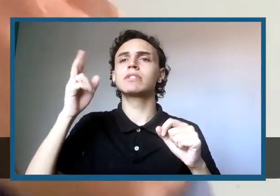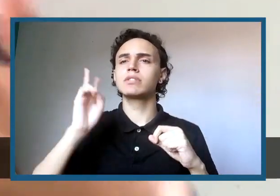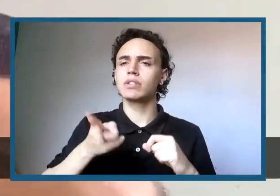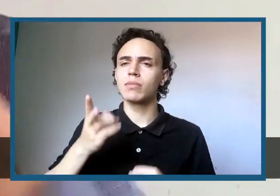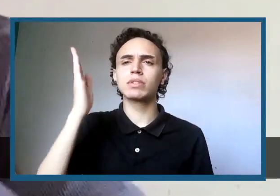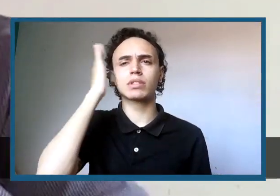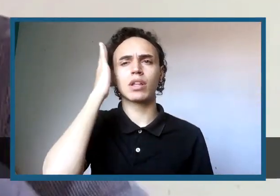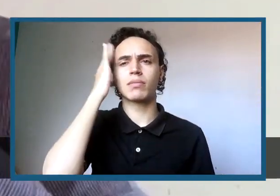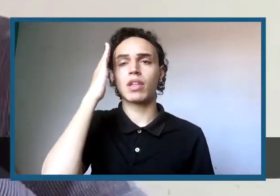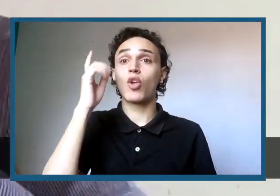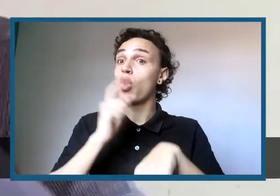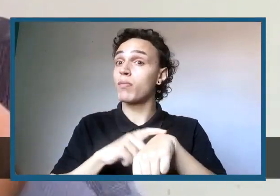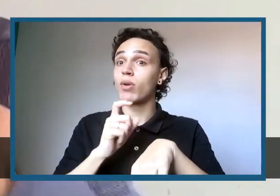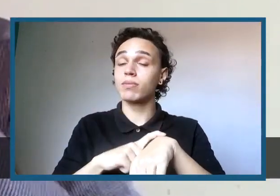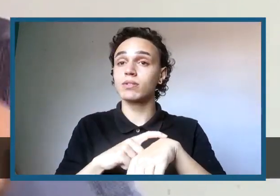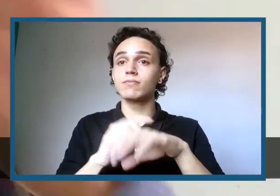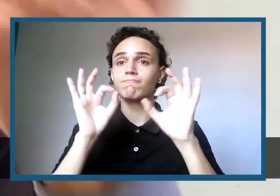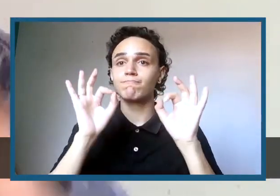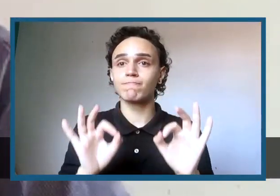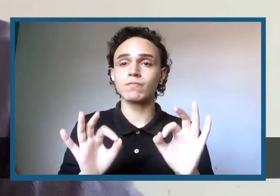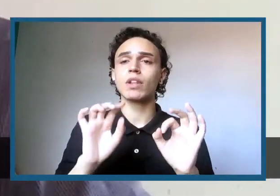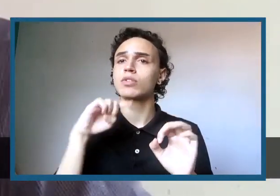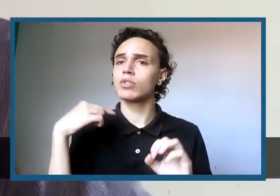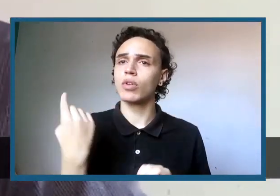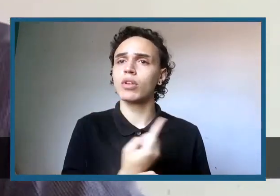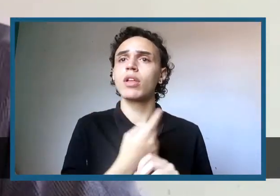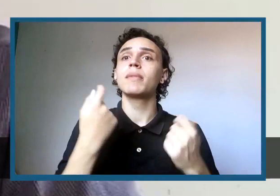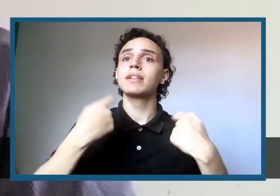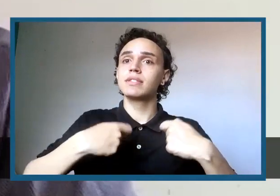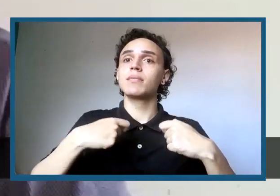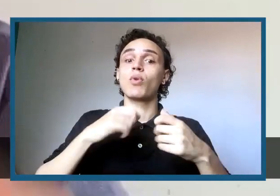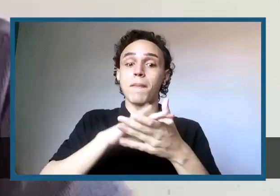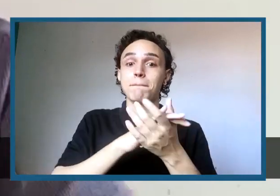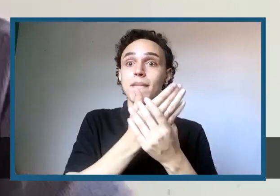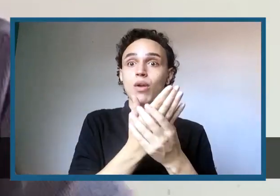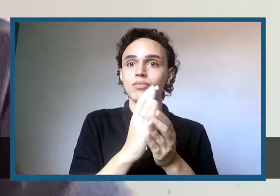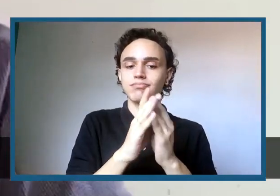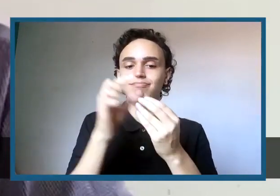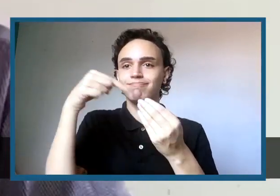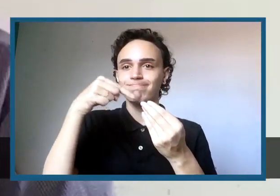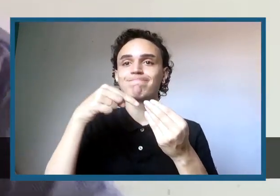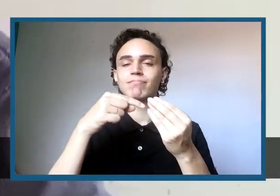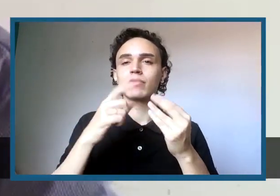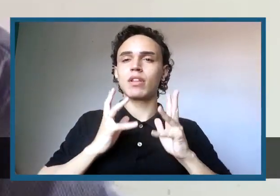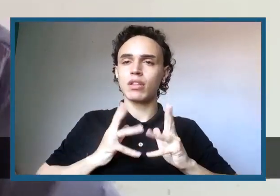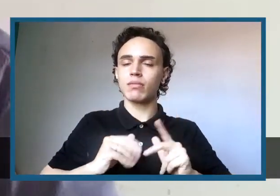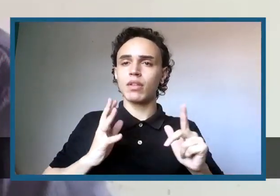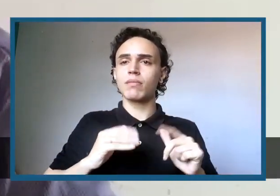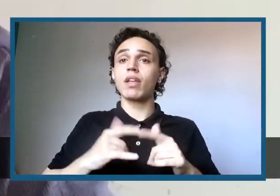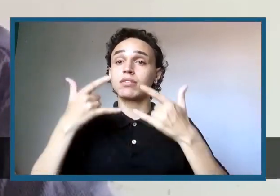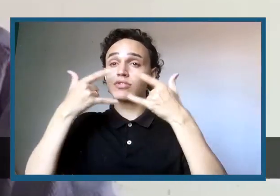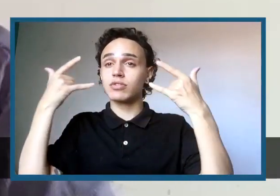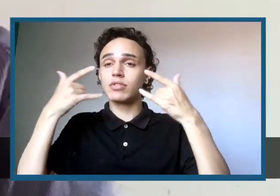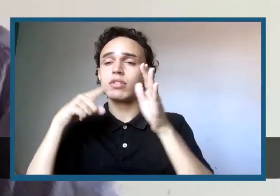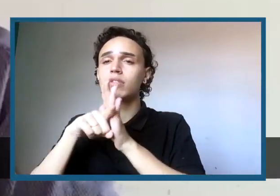mesmo porque tivemos que acomodar a máscara mais uma vez, temos que estar conscientes de que, então, imediatamente, a gente